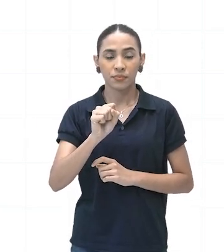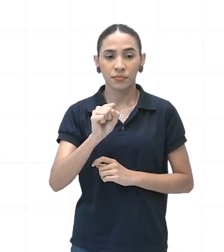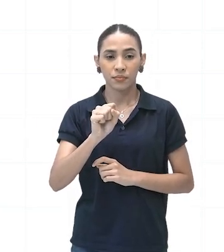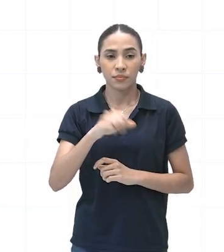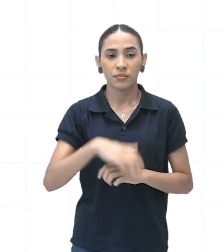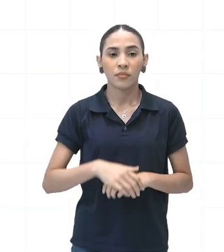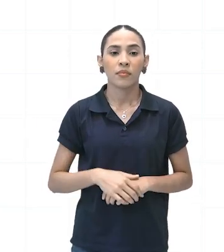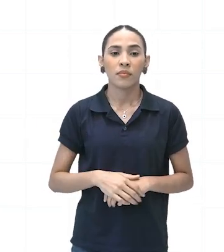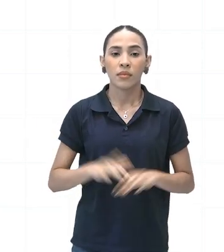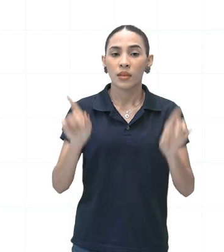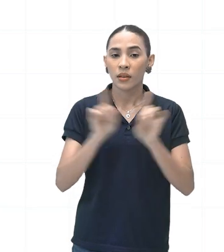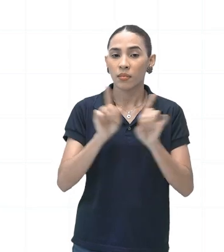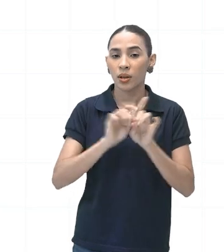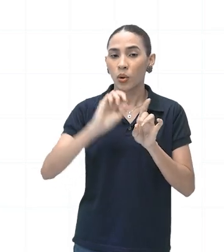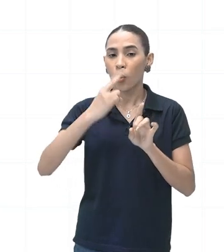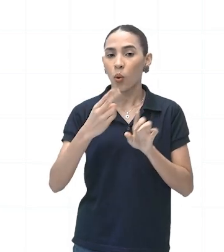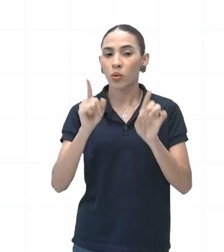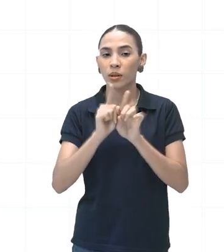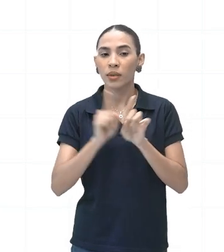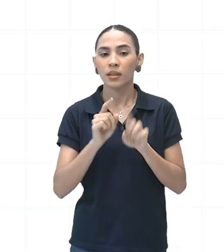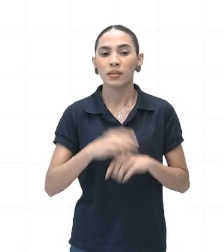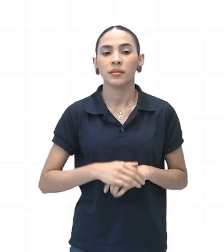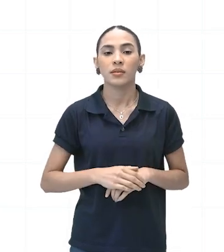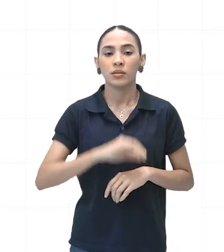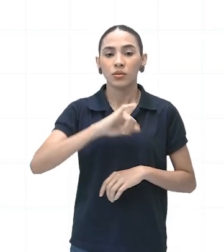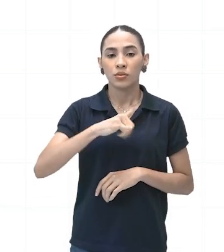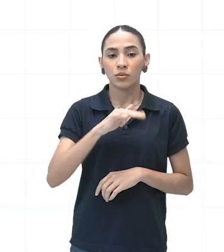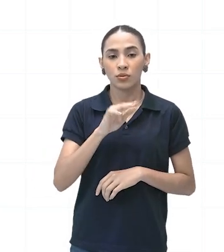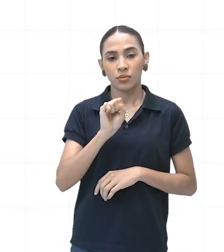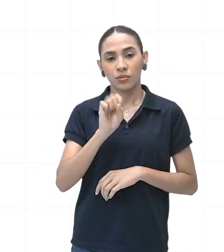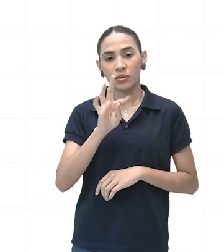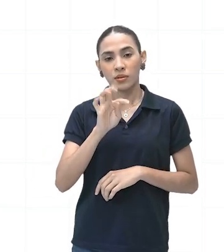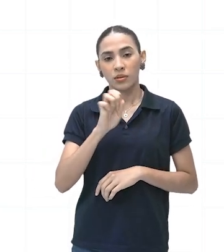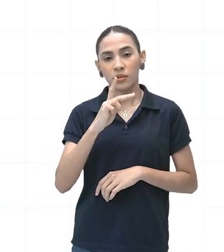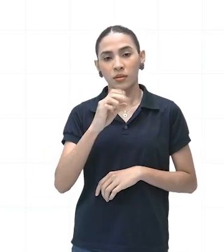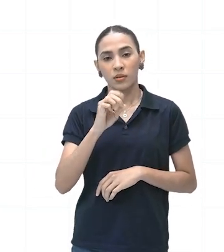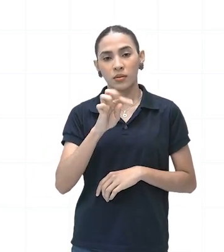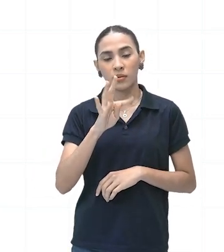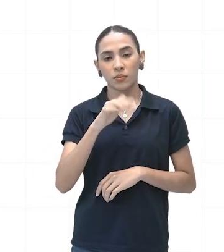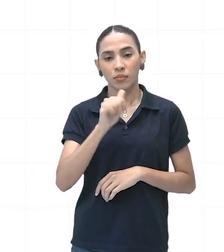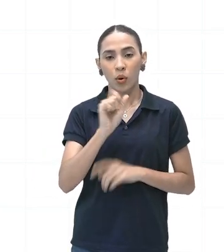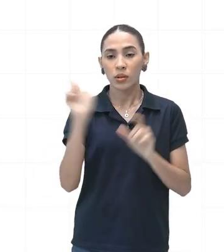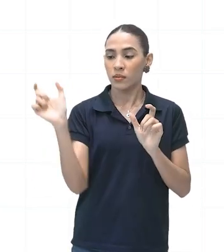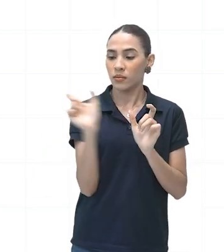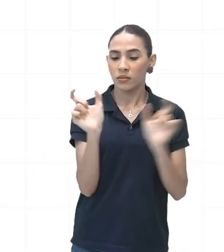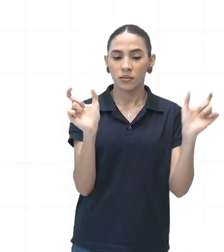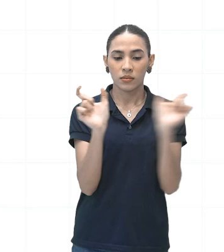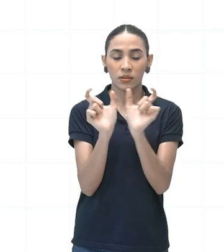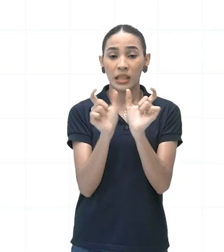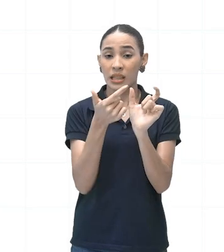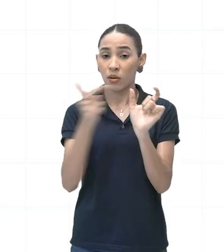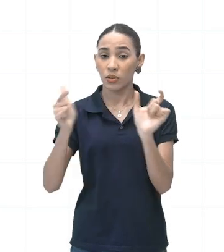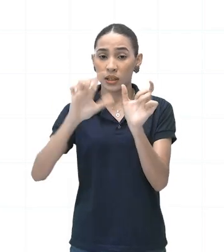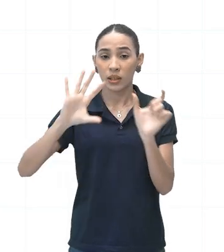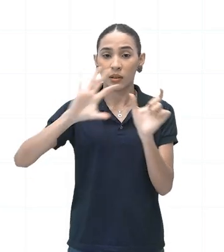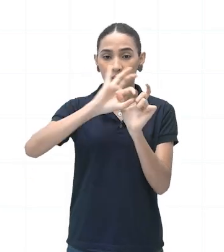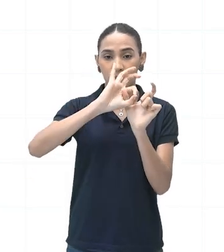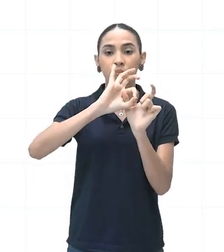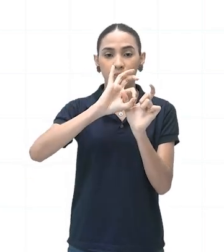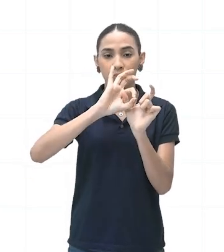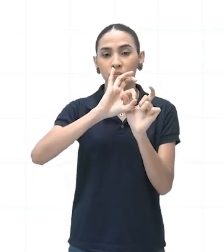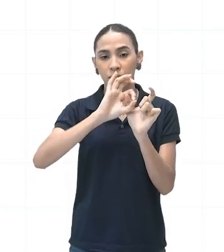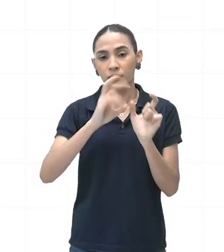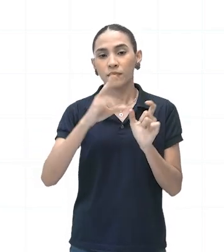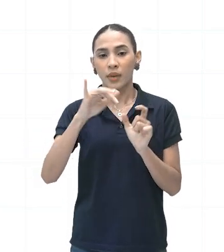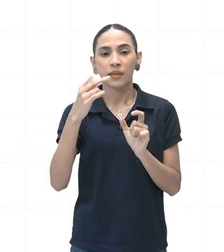conjunção pois, ou estão simplesmente justapostas, uma ao lado da outra, sem conectiva. A gente